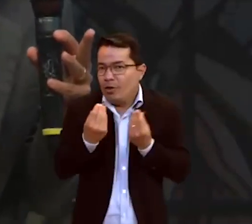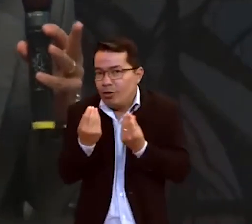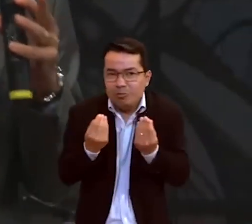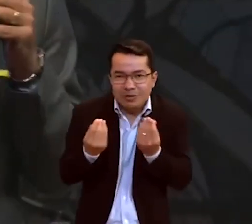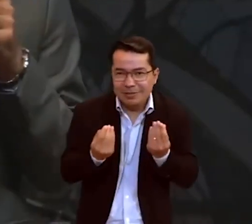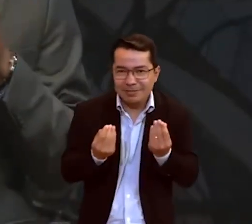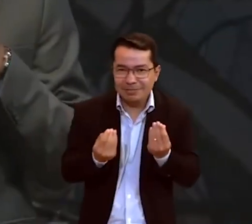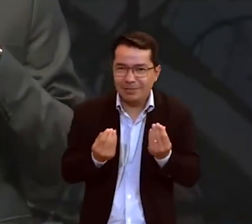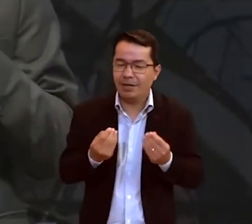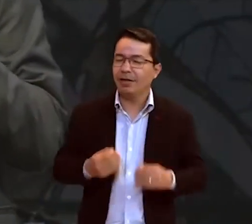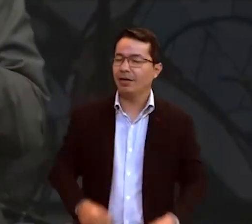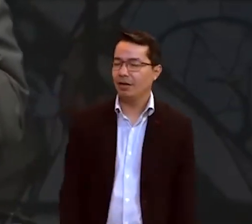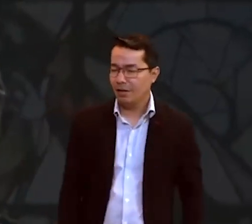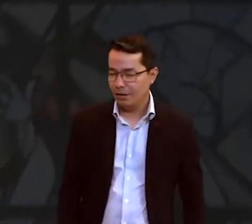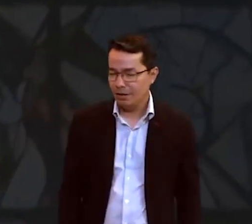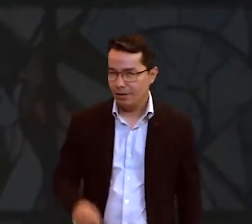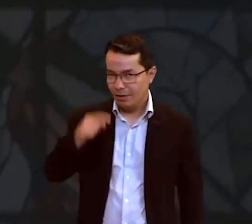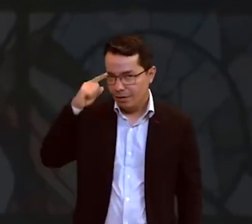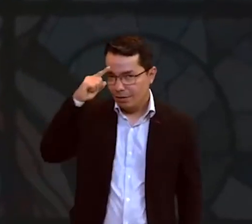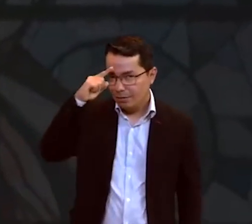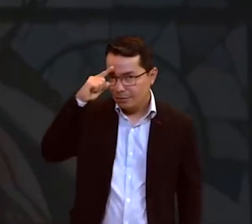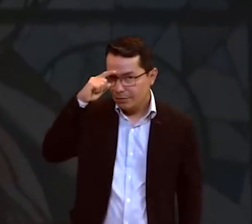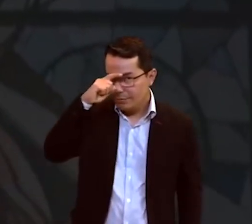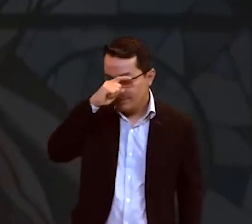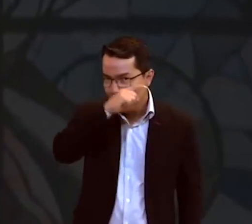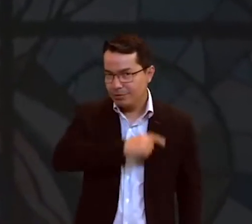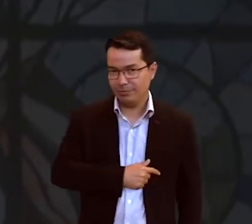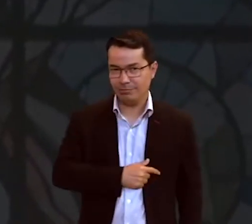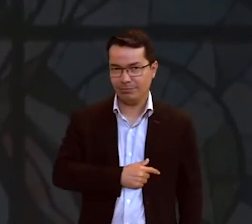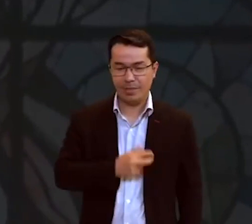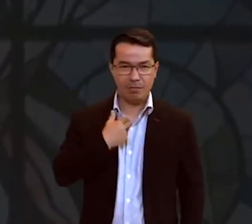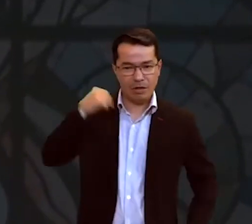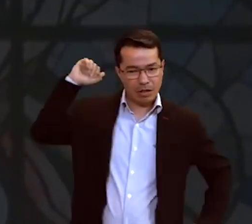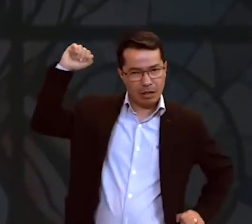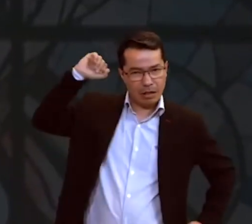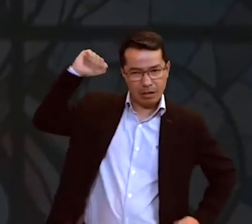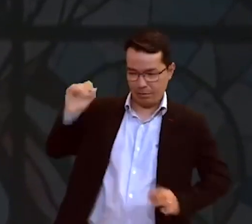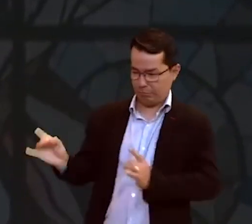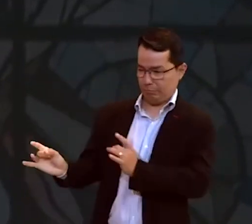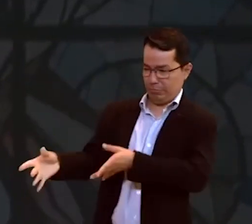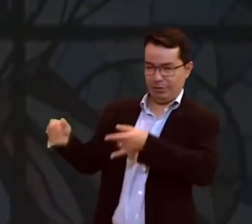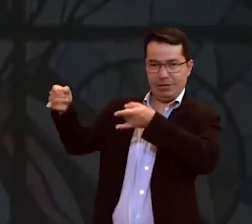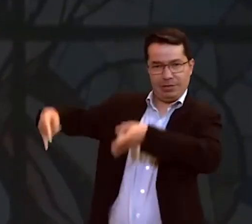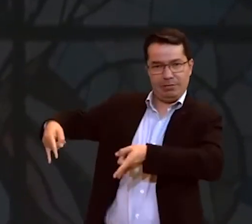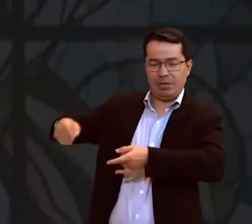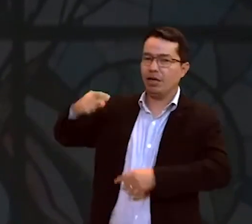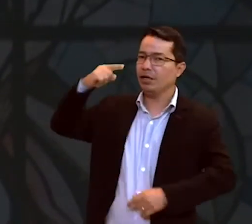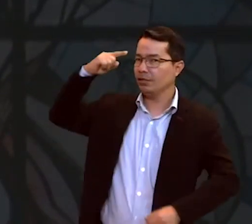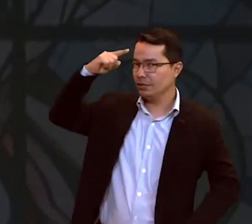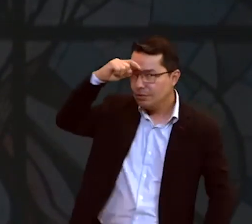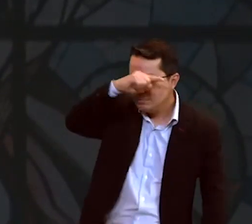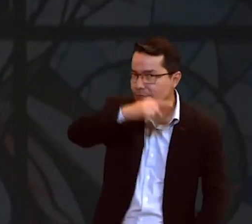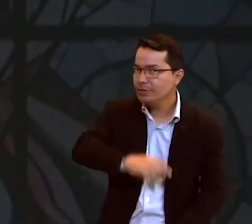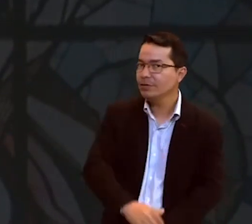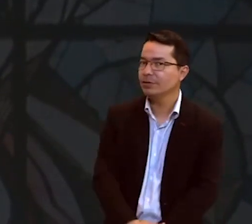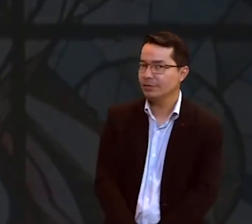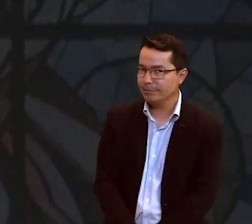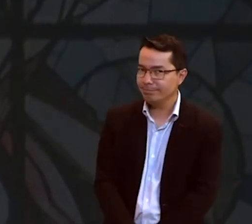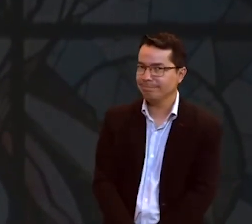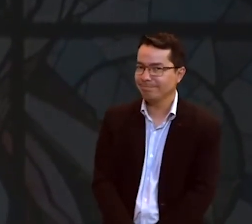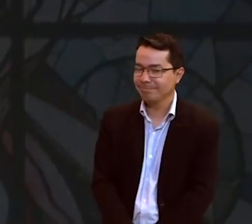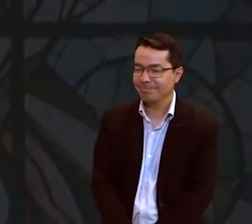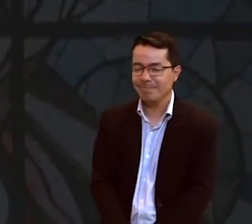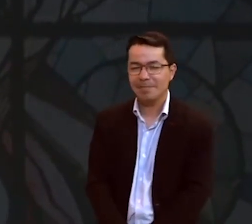casado que é novo, que não dá para deixar a toalha em cima da cama. É outro tipo de dificuldade.